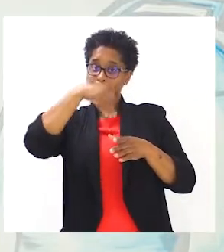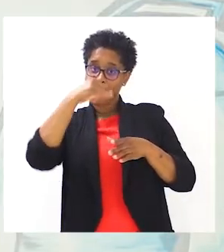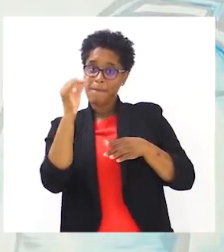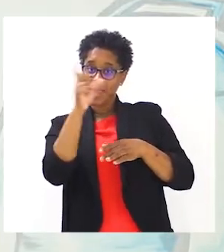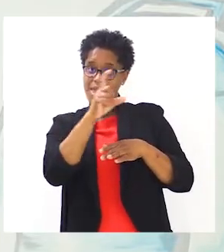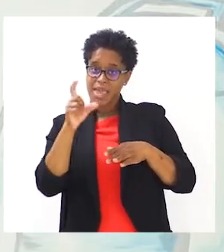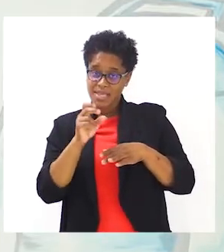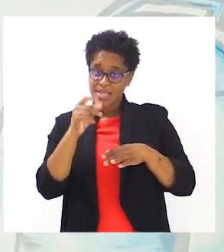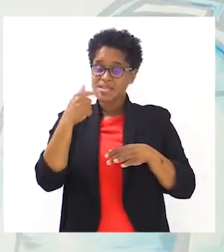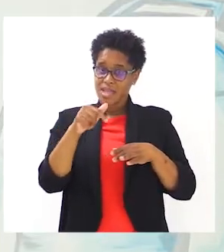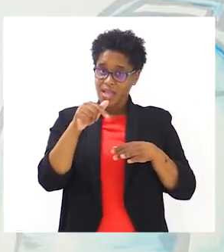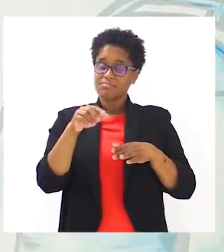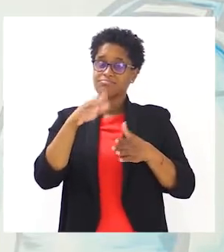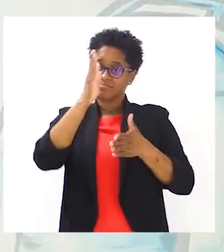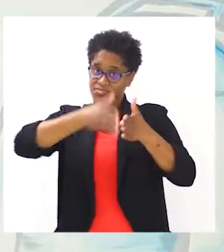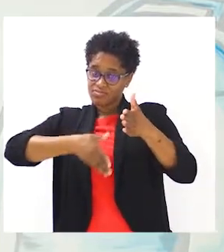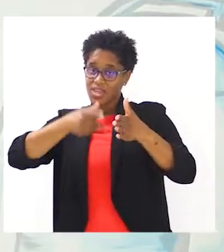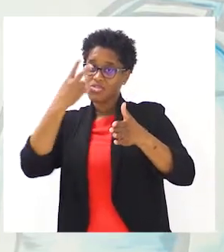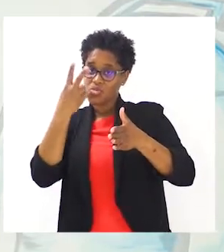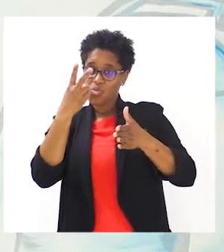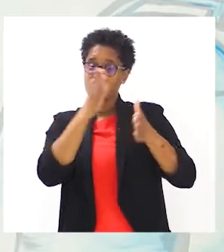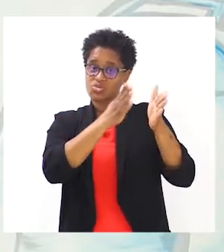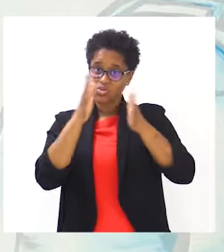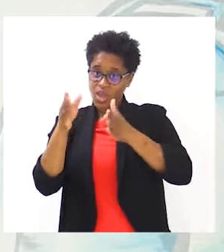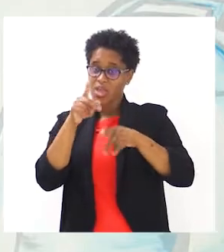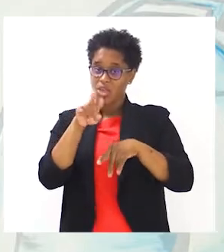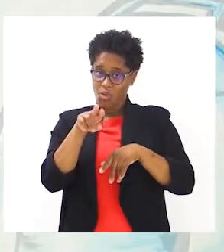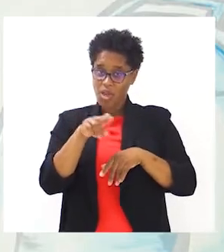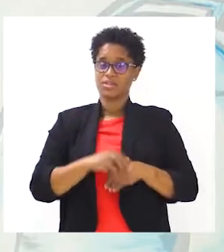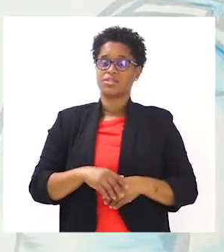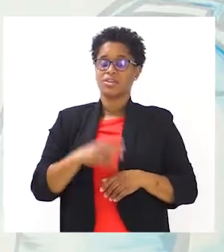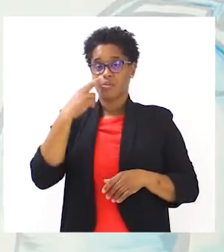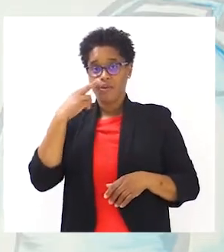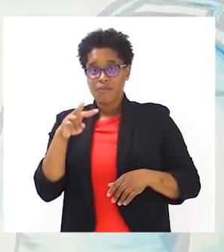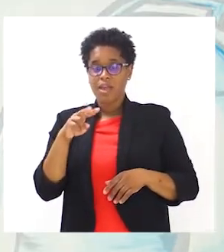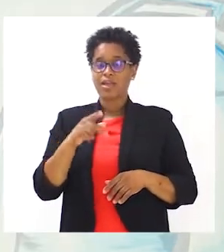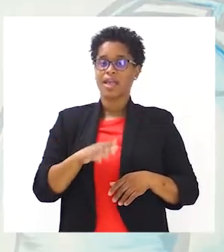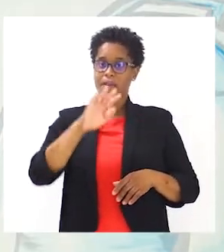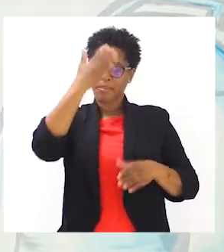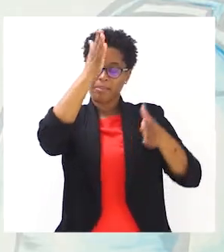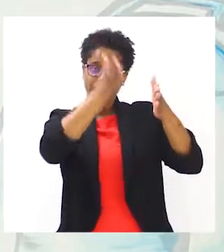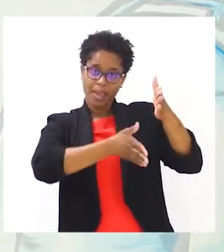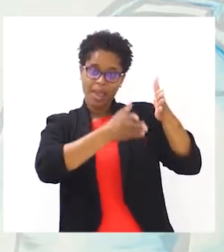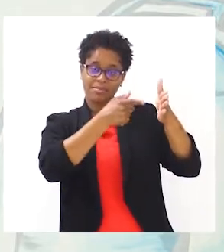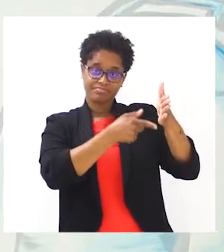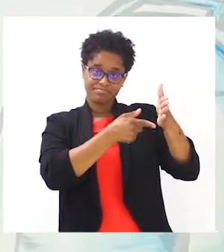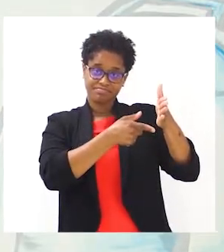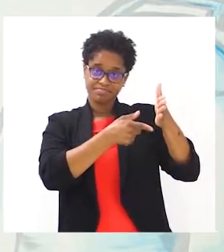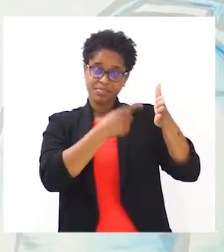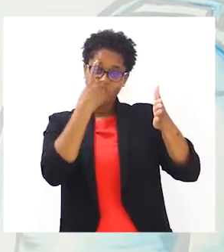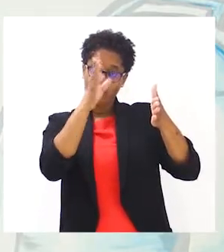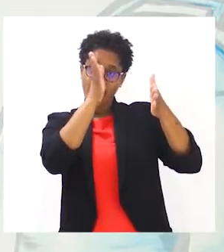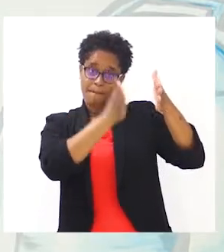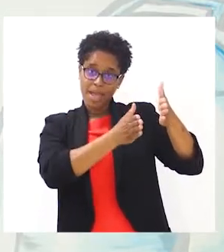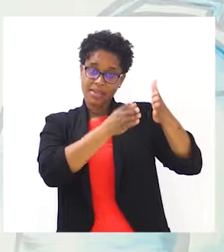2 partes iguais. Portanto, vamos ver a primeira metade, uma das partes